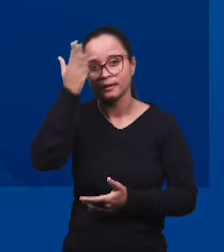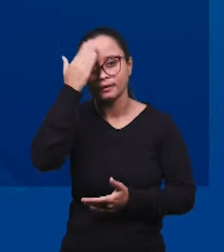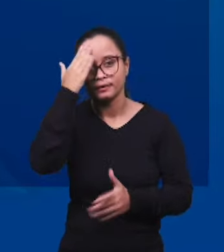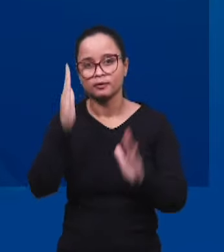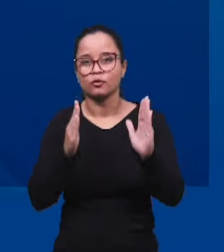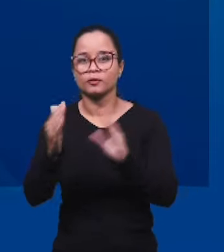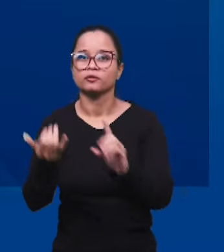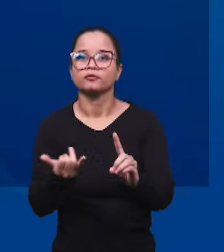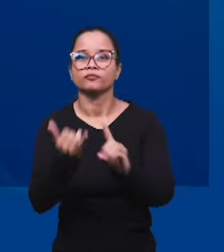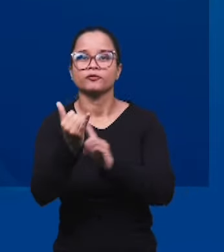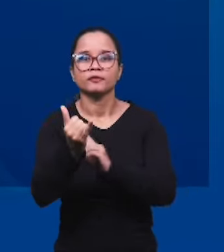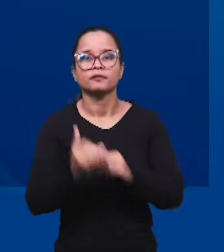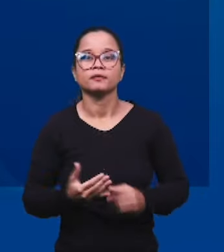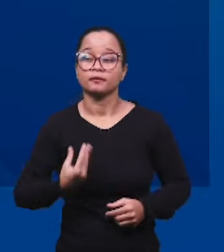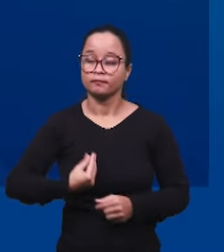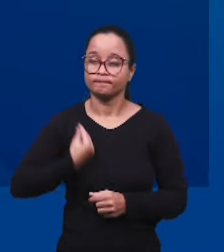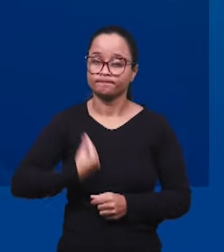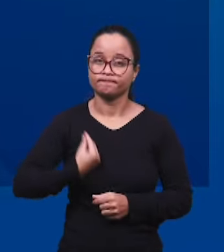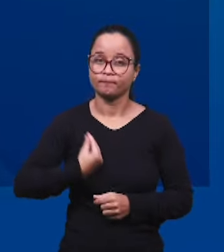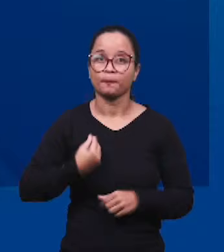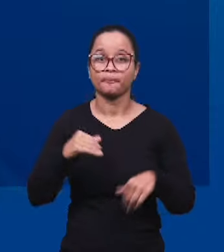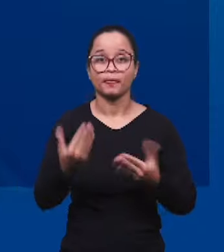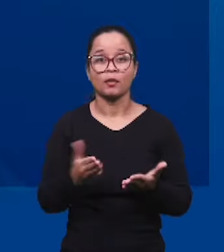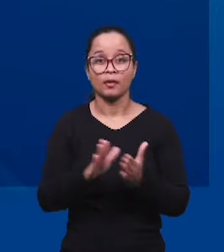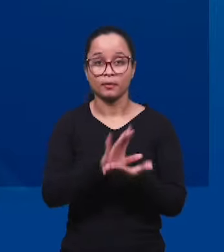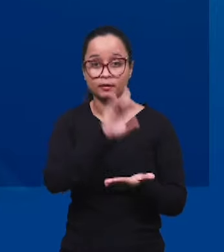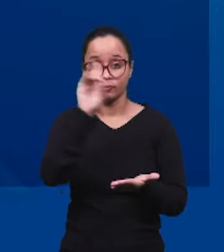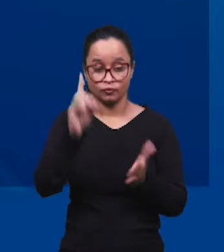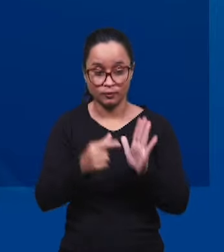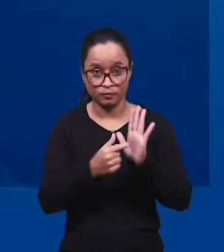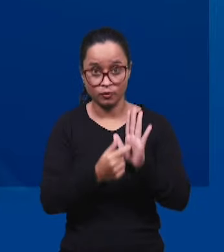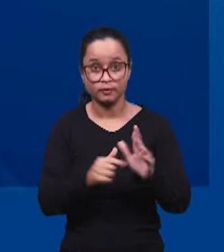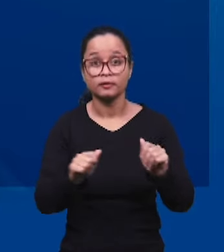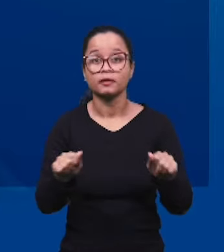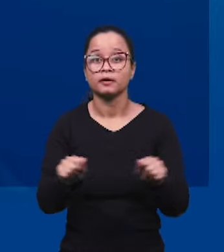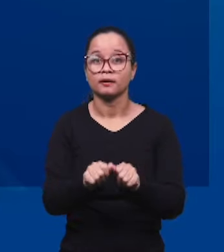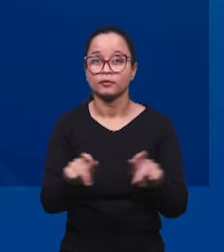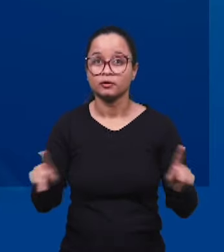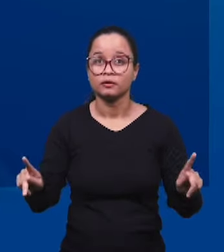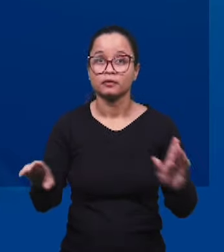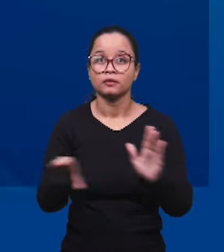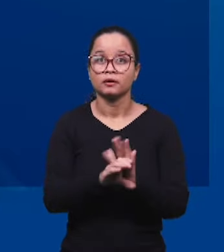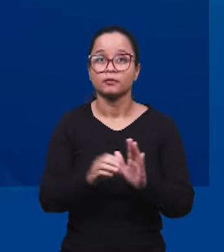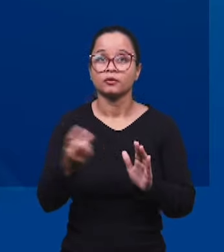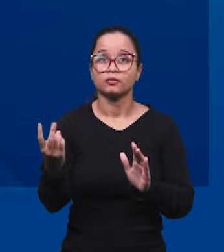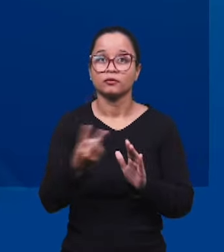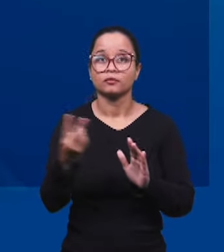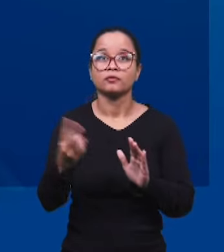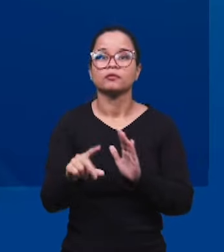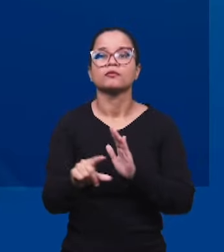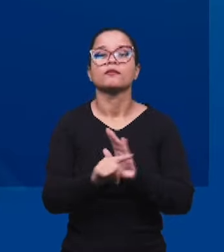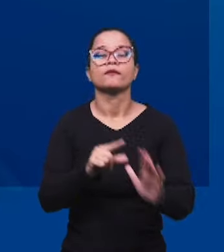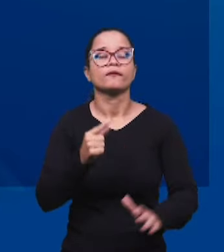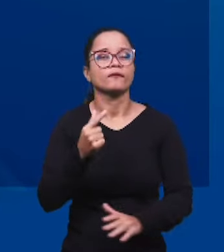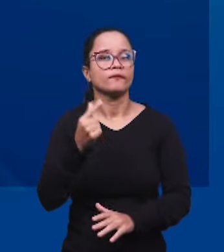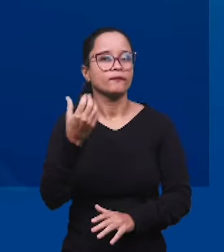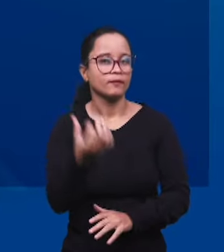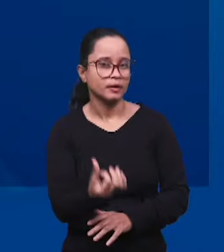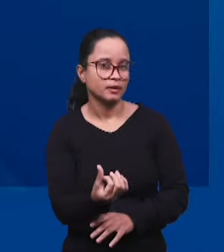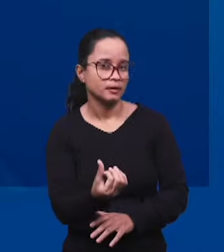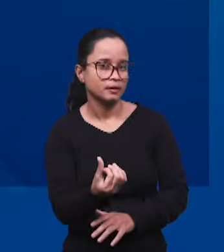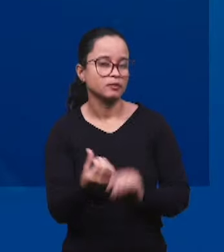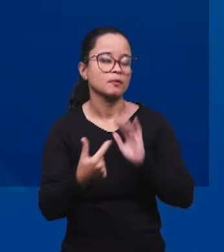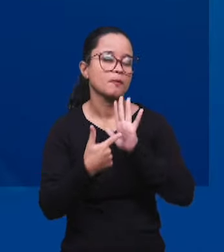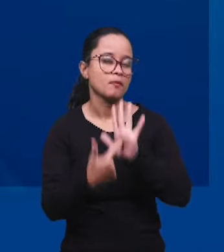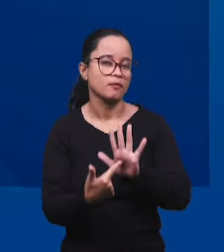está vivendo. Isso nos afirma a palavra do Senhor que se encontra em Apocalipse, no capítulo 22, no verso 6, que